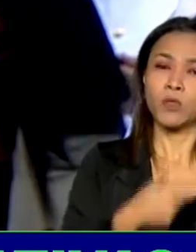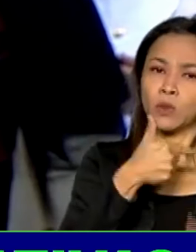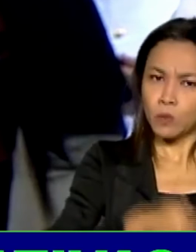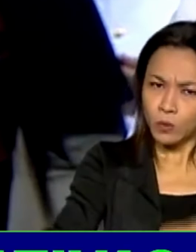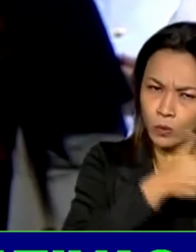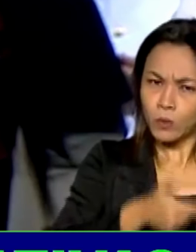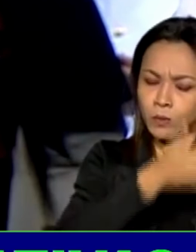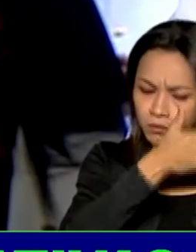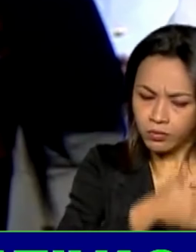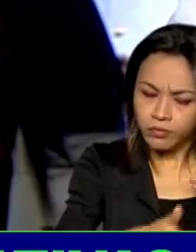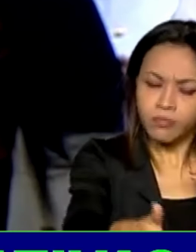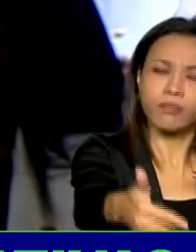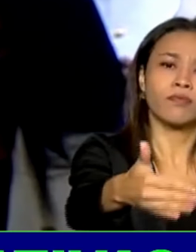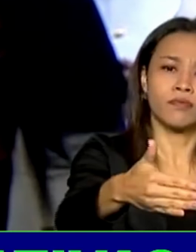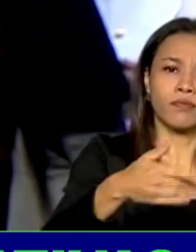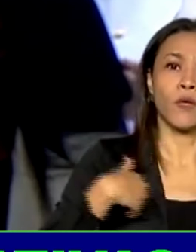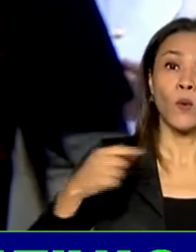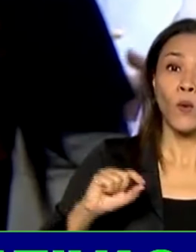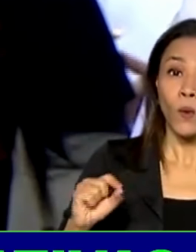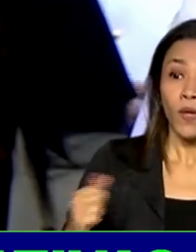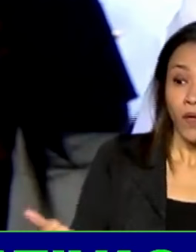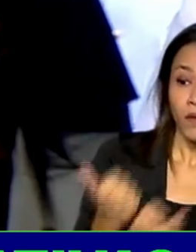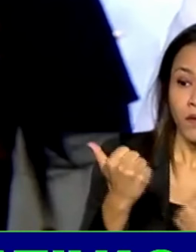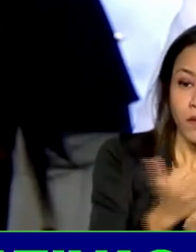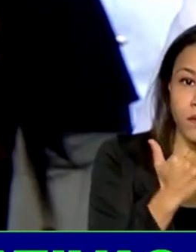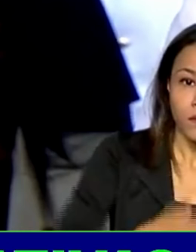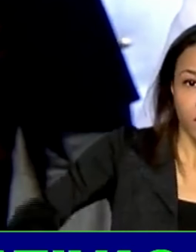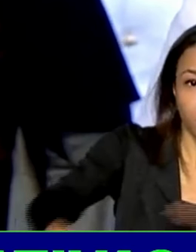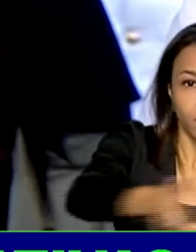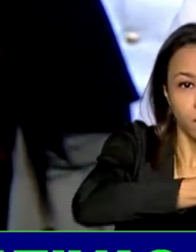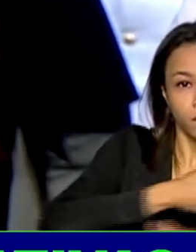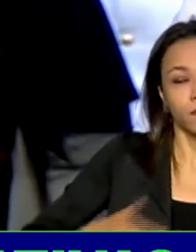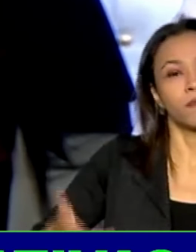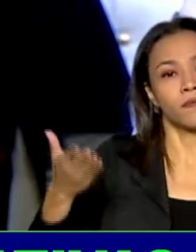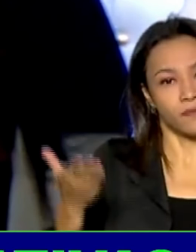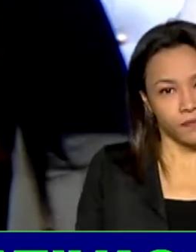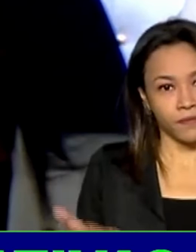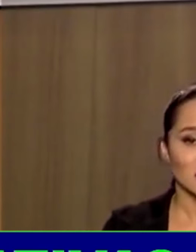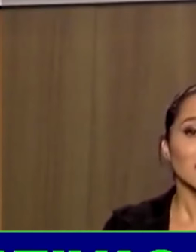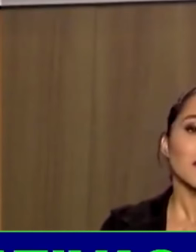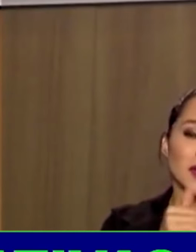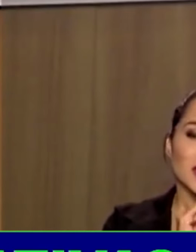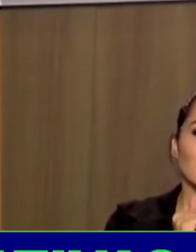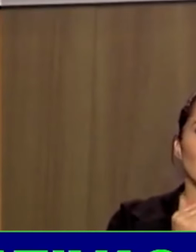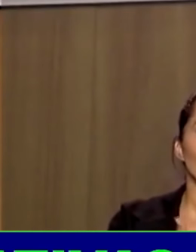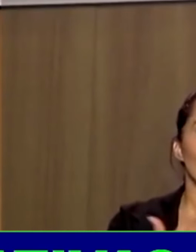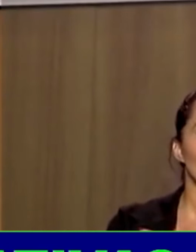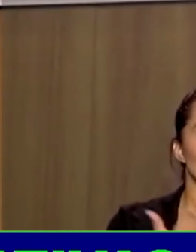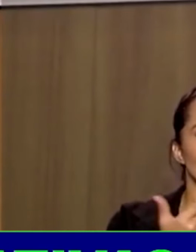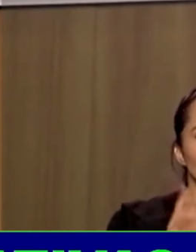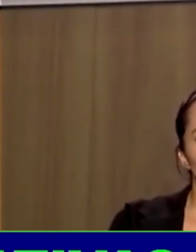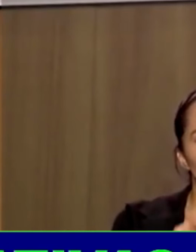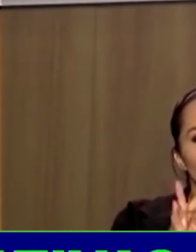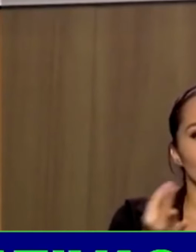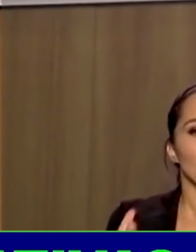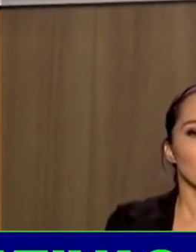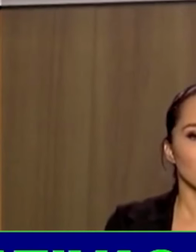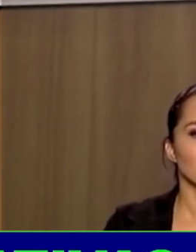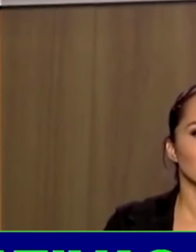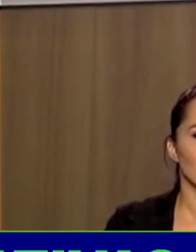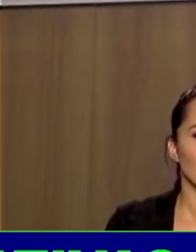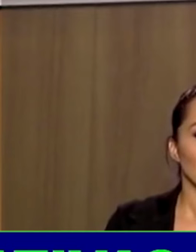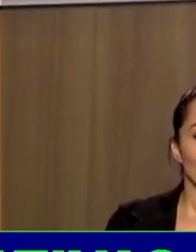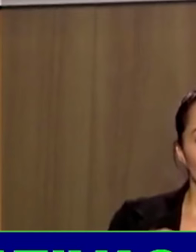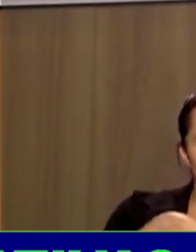a Marinha como golpista. O preço desse roteiro nessa leitura seria entregar o ex-chefe da Marinha. Então, ainda assim, a versão de